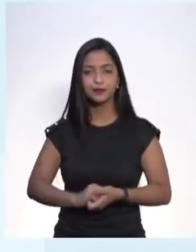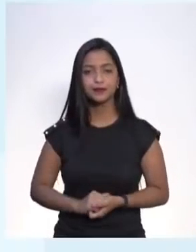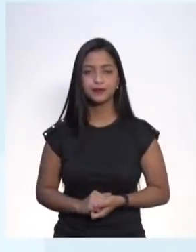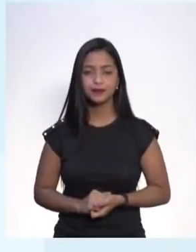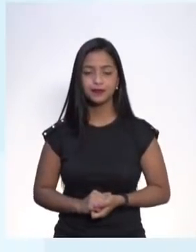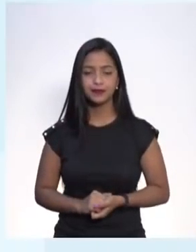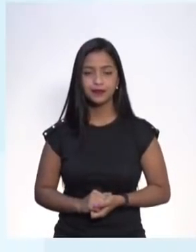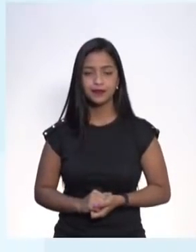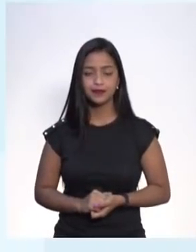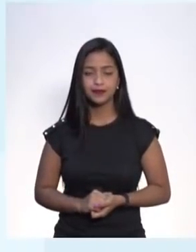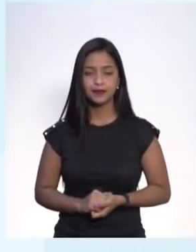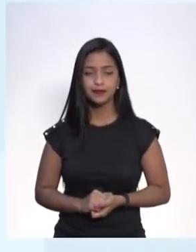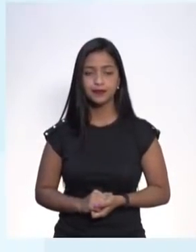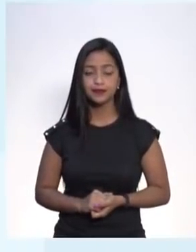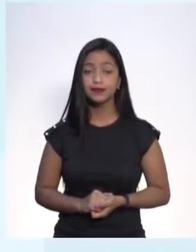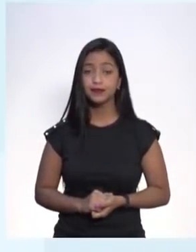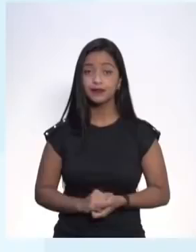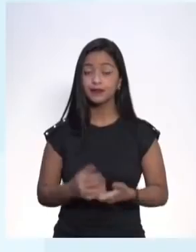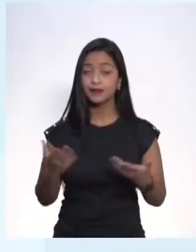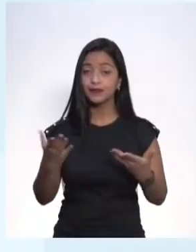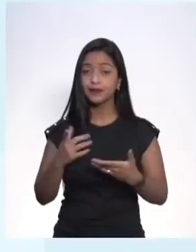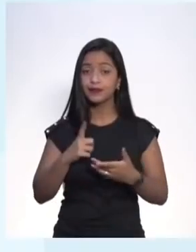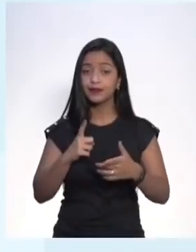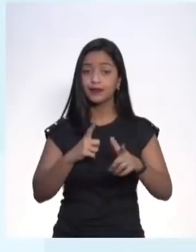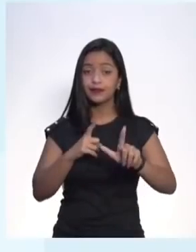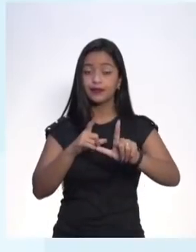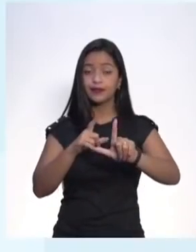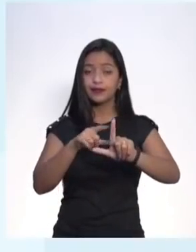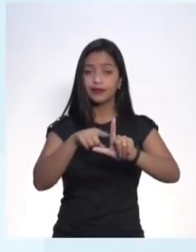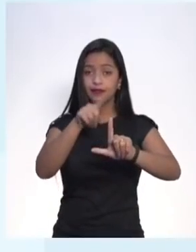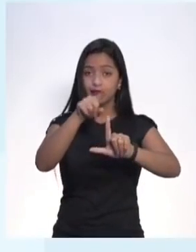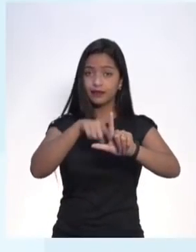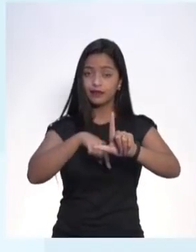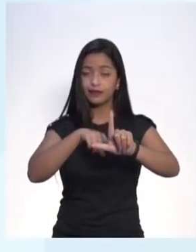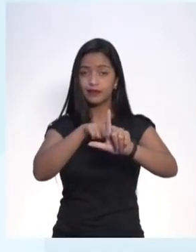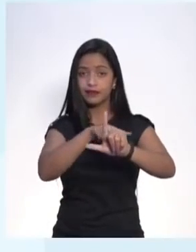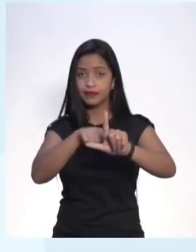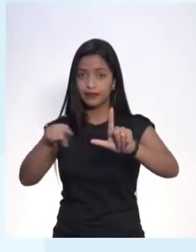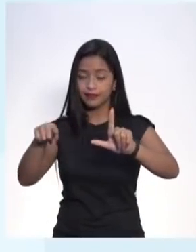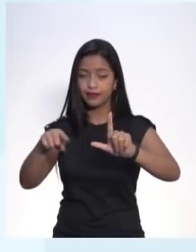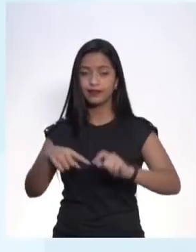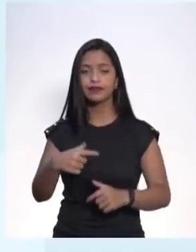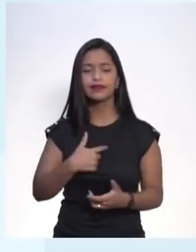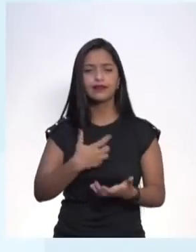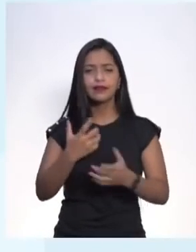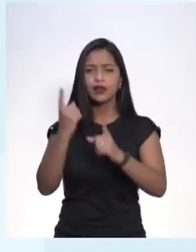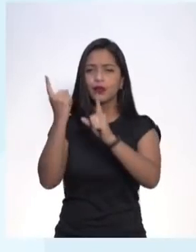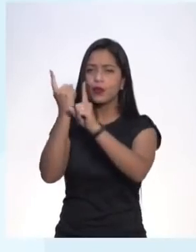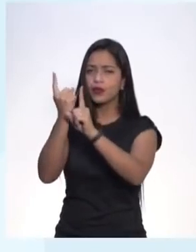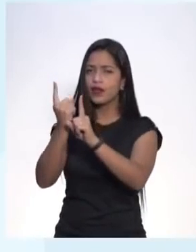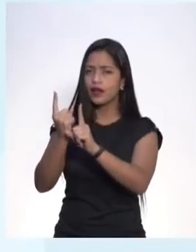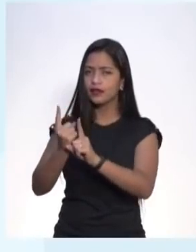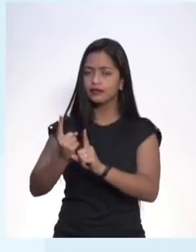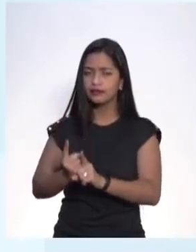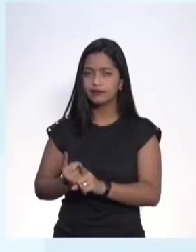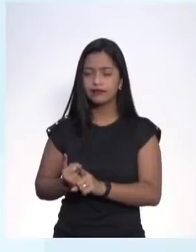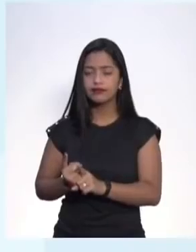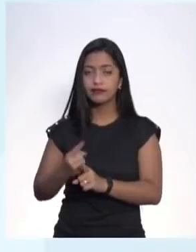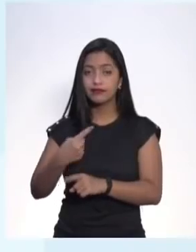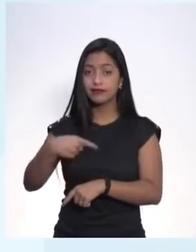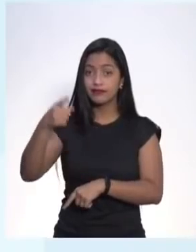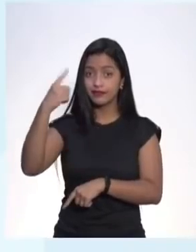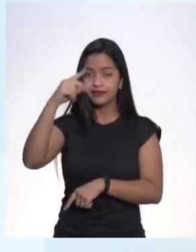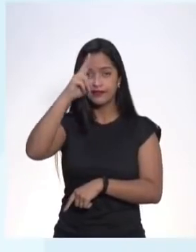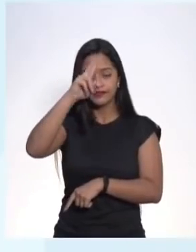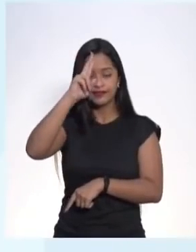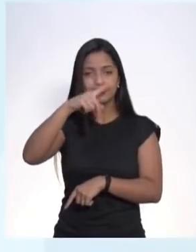dois, né? Então, eu tenho as duas relações. Eu fiz encontrar os pares ordenados. E aí, no exercício anterior, eu dei os